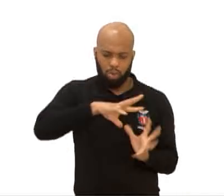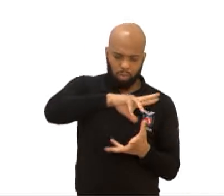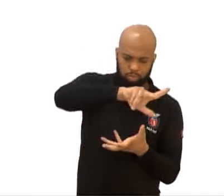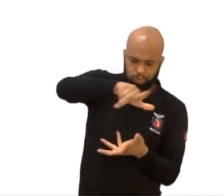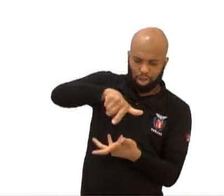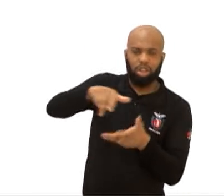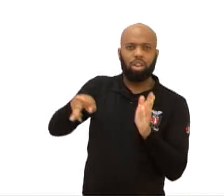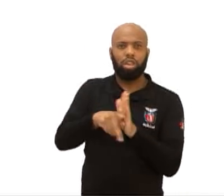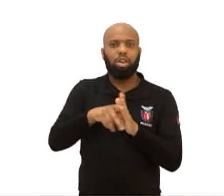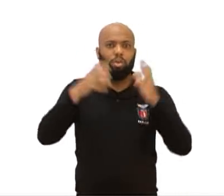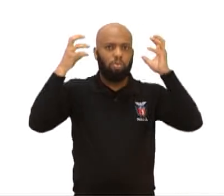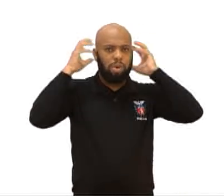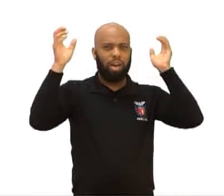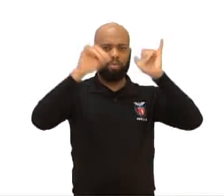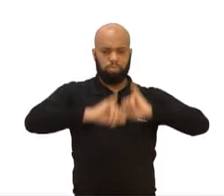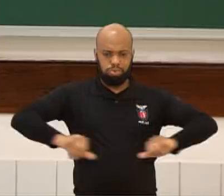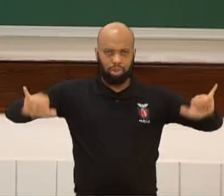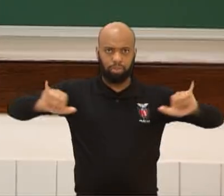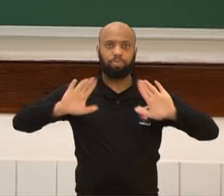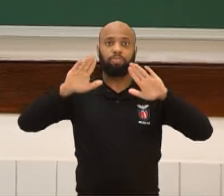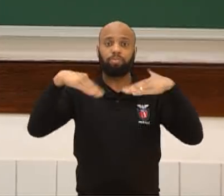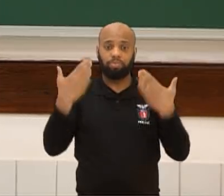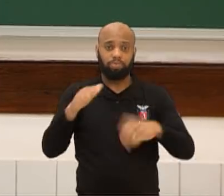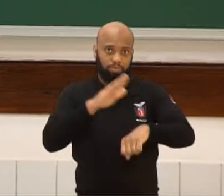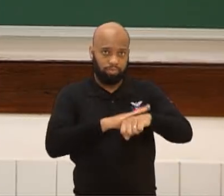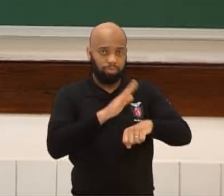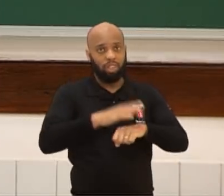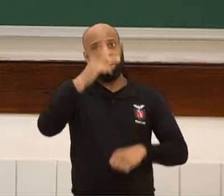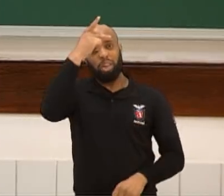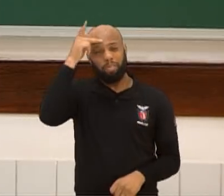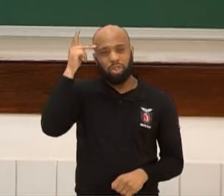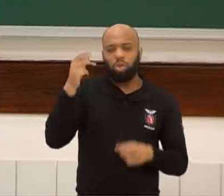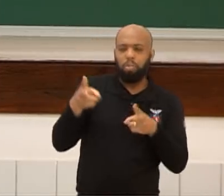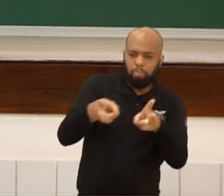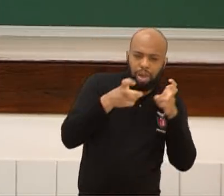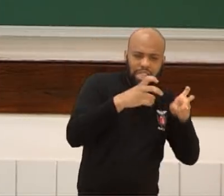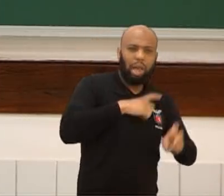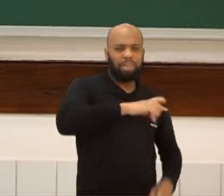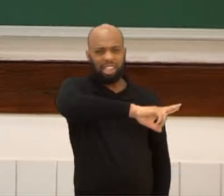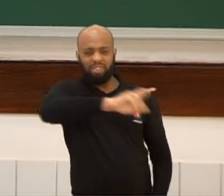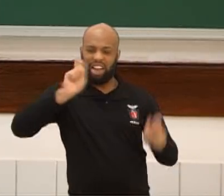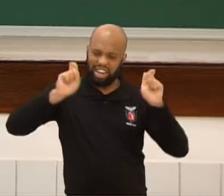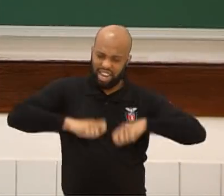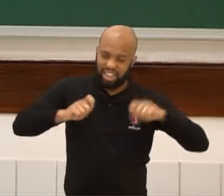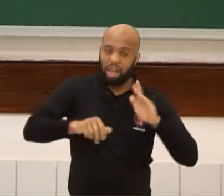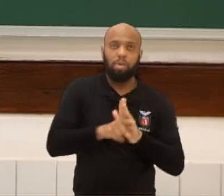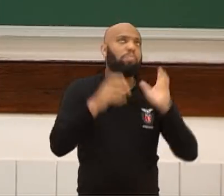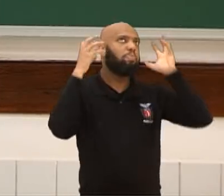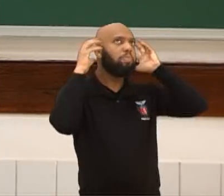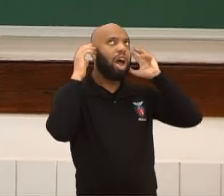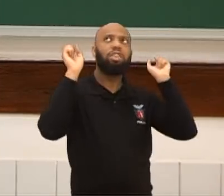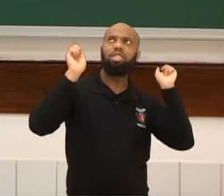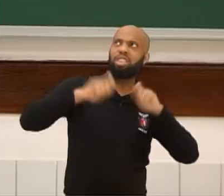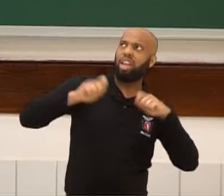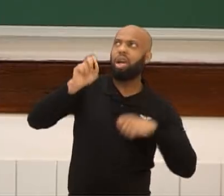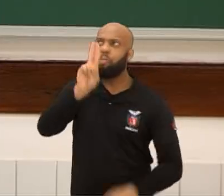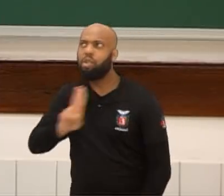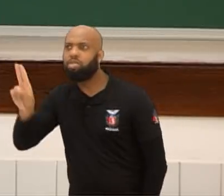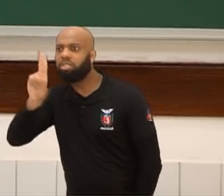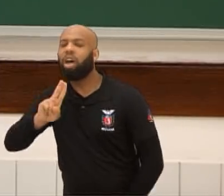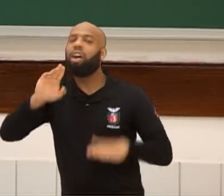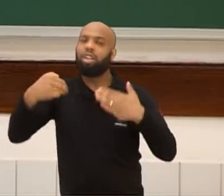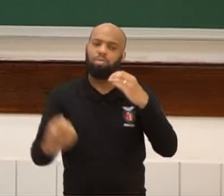Internacional de Radiodifusão. Na verdade, nesse momento, as pessoas começam a perceber várias possibilidades do rádio e começam a ter